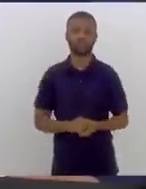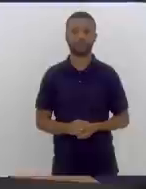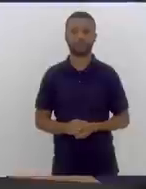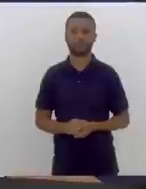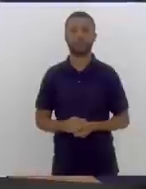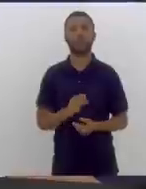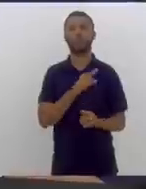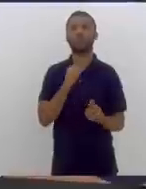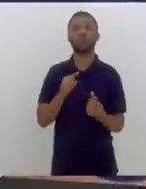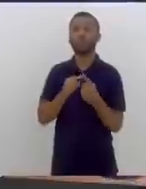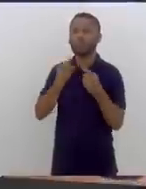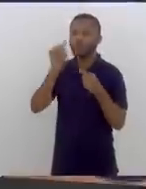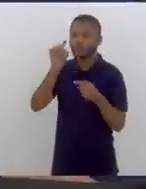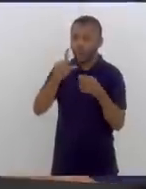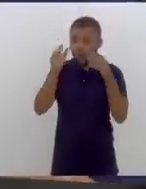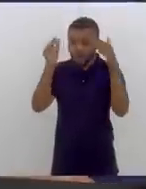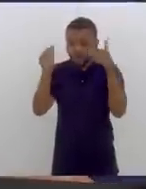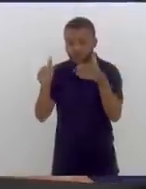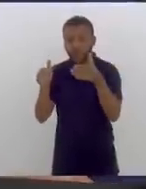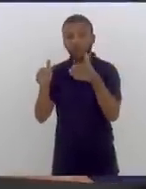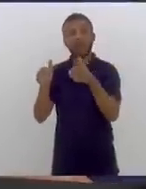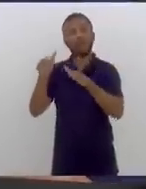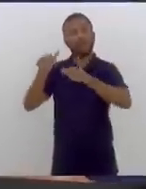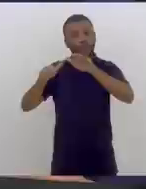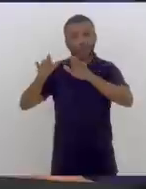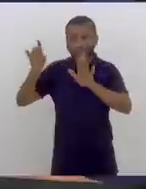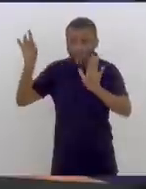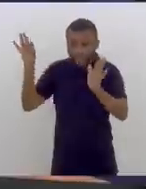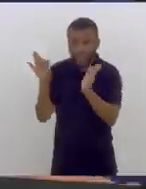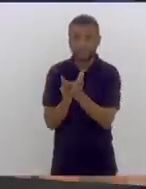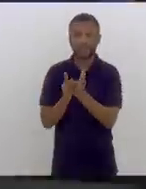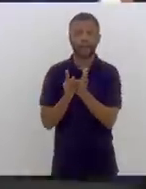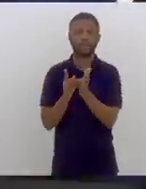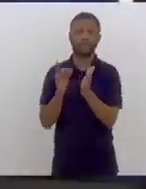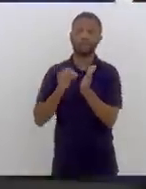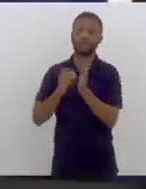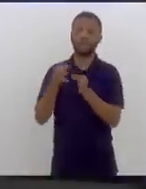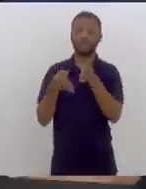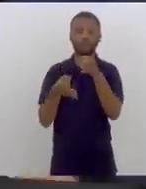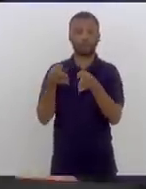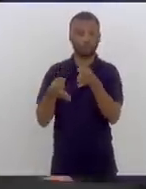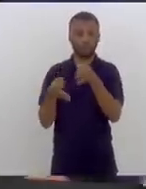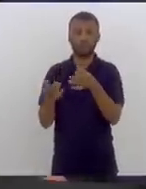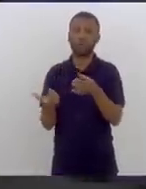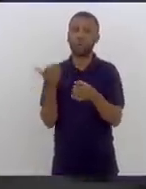para que somente os casos de verdadeiro e justiça retornem